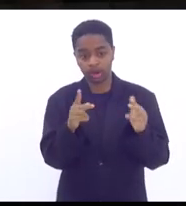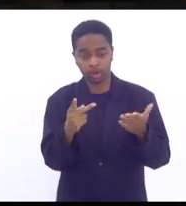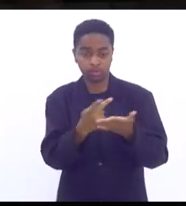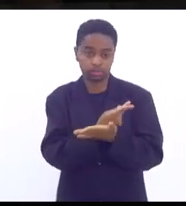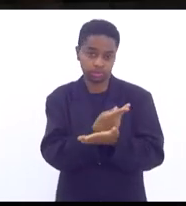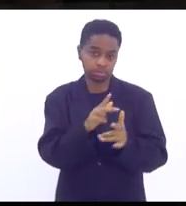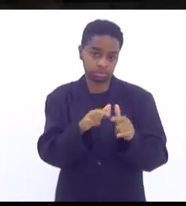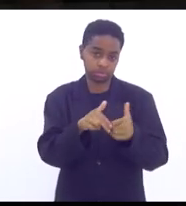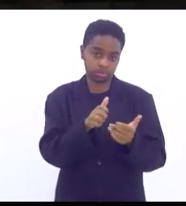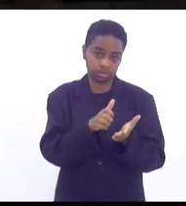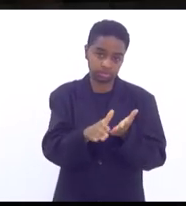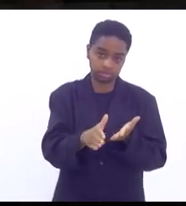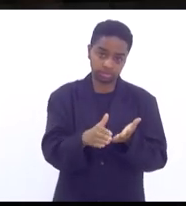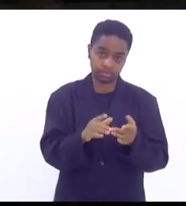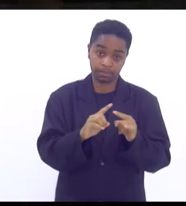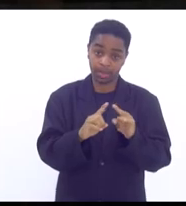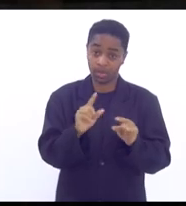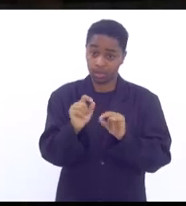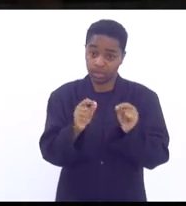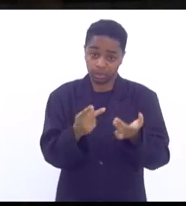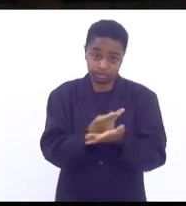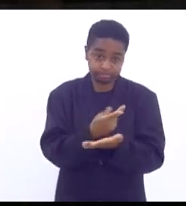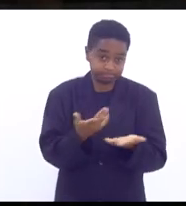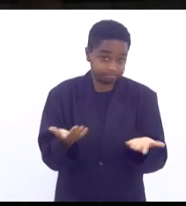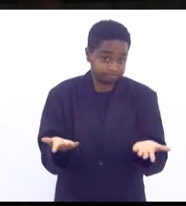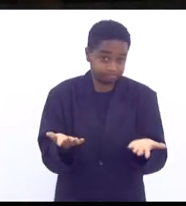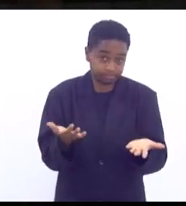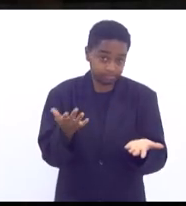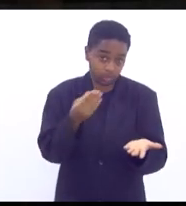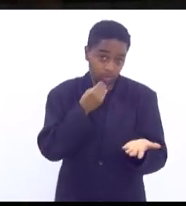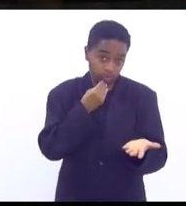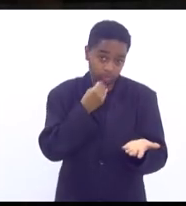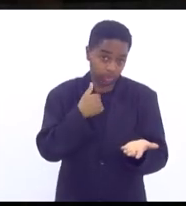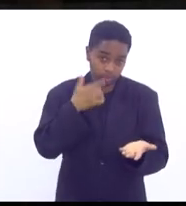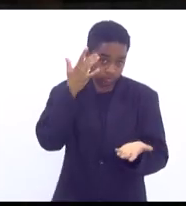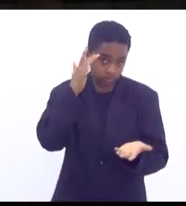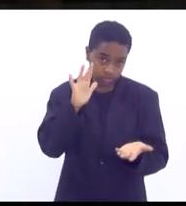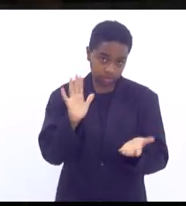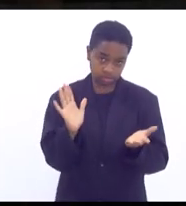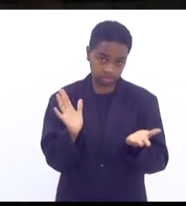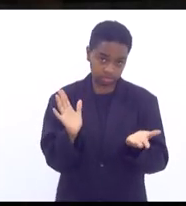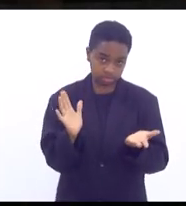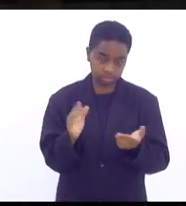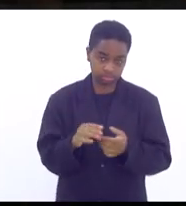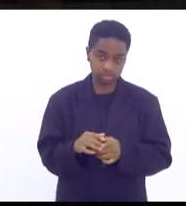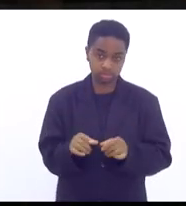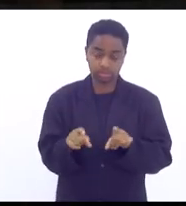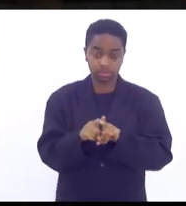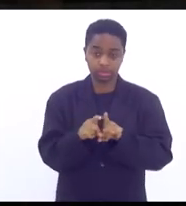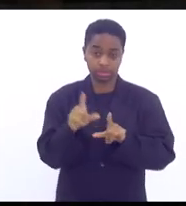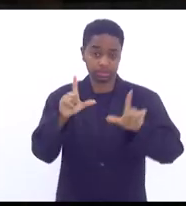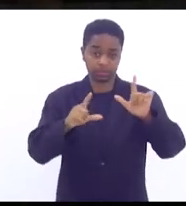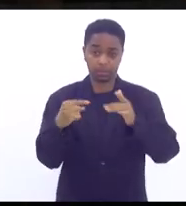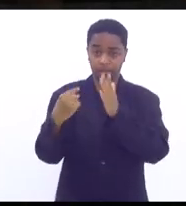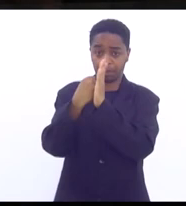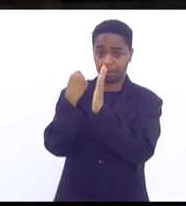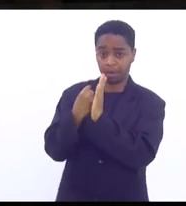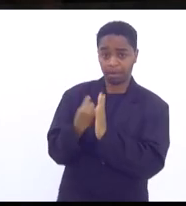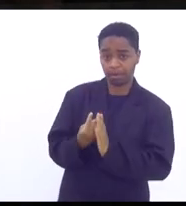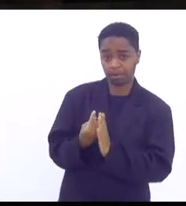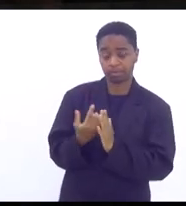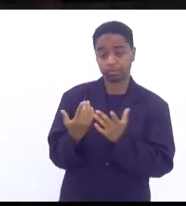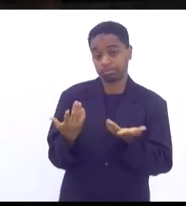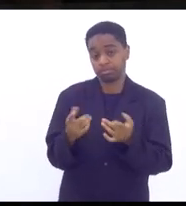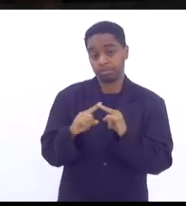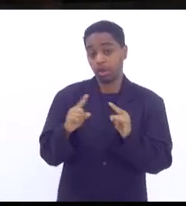isso. Que fatos são? Evidentemente que eu não sei. A mídia tem me perguntado. O único